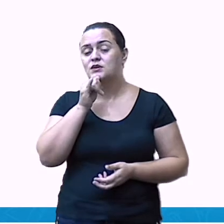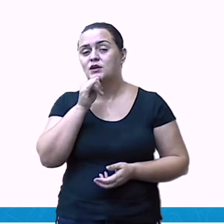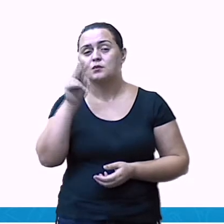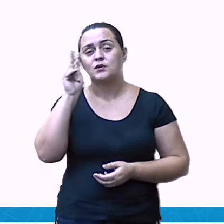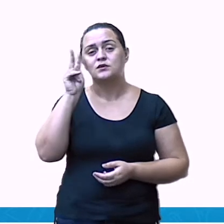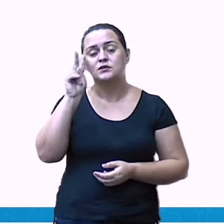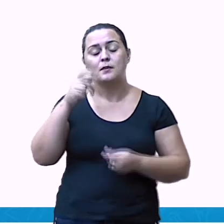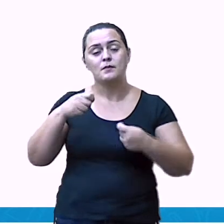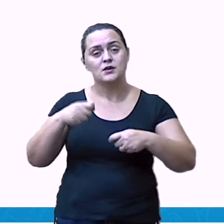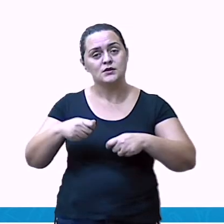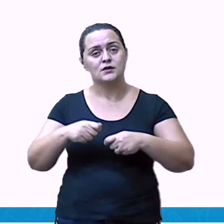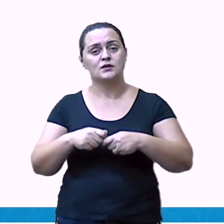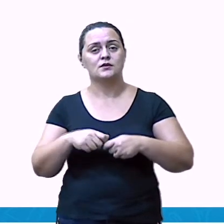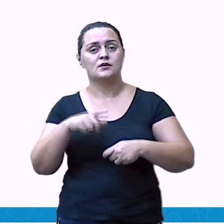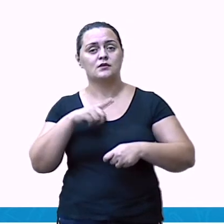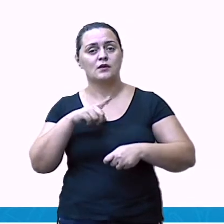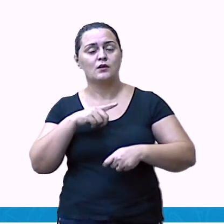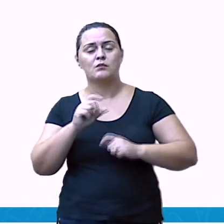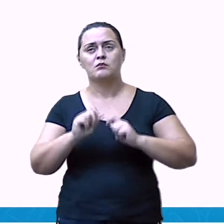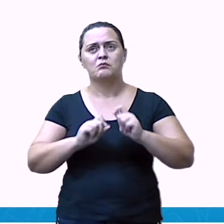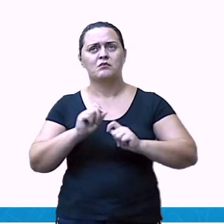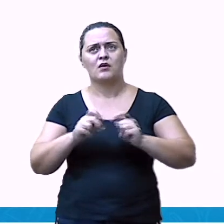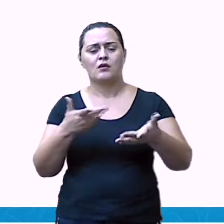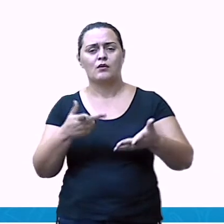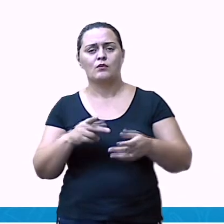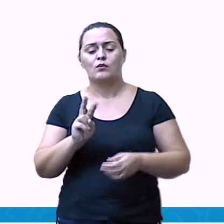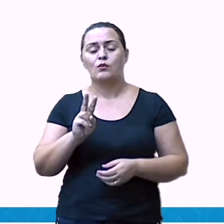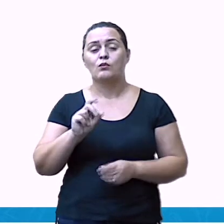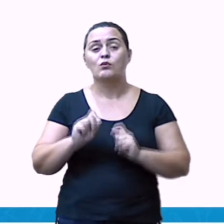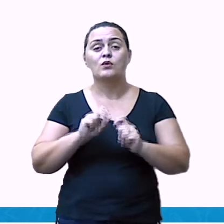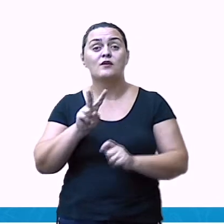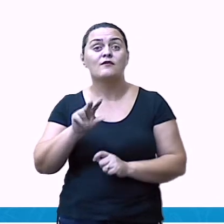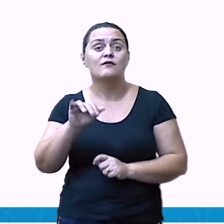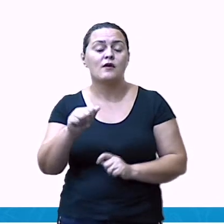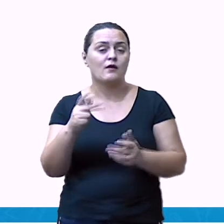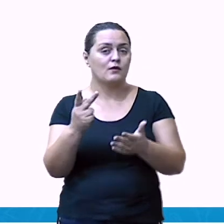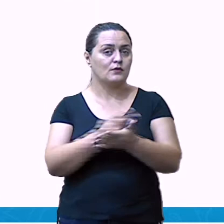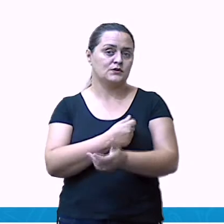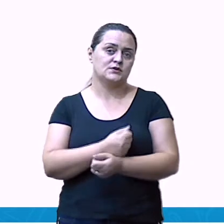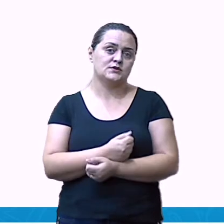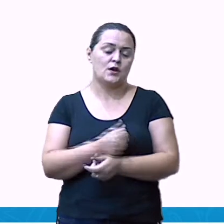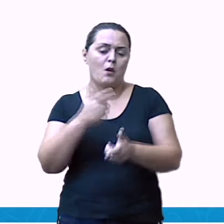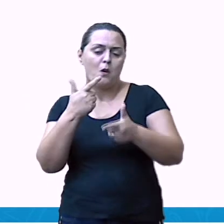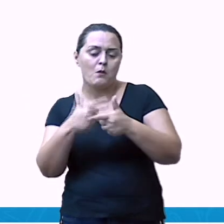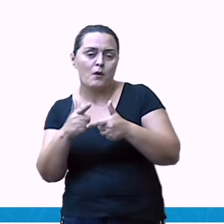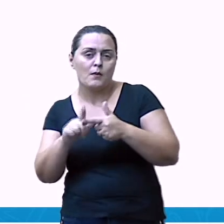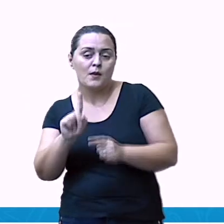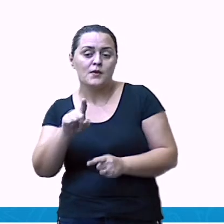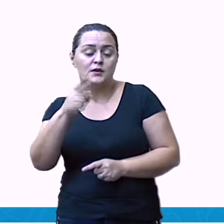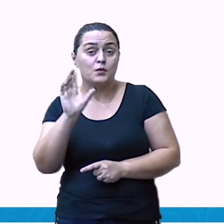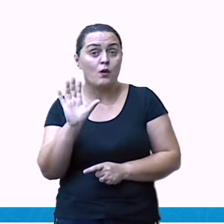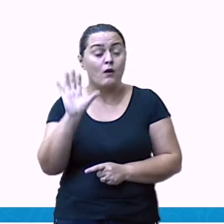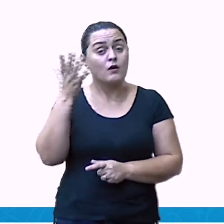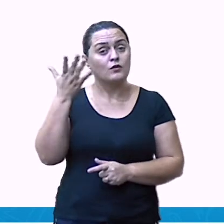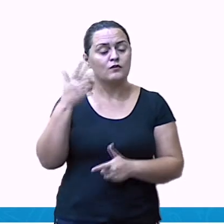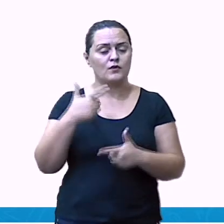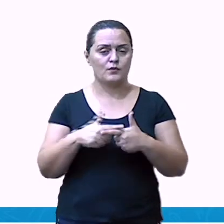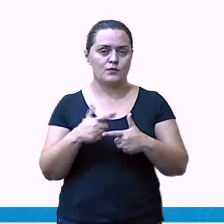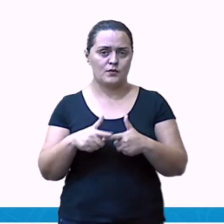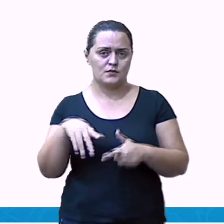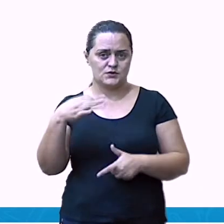tem um princípio, um meio e um fim coerente, de modo que o leitor vai começar a ler e vai